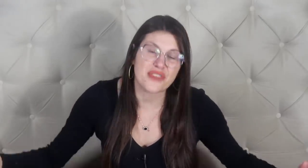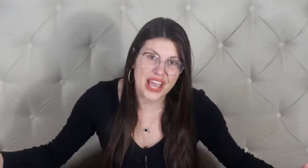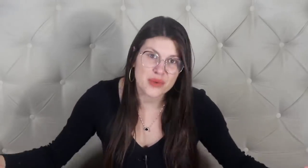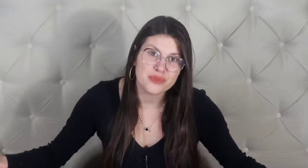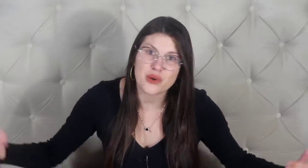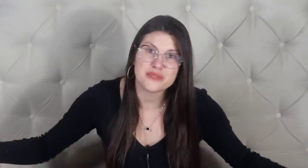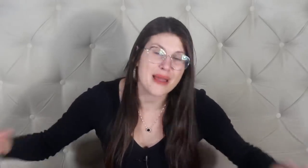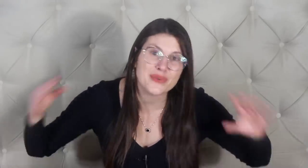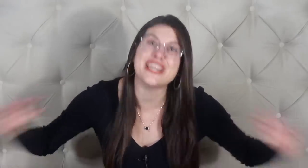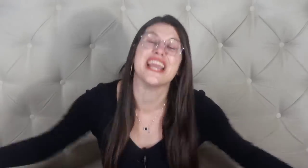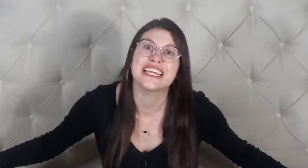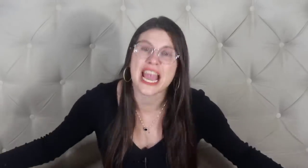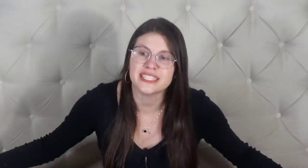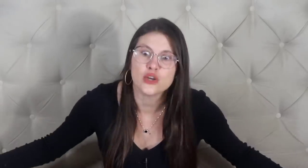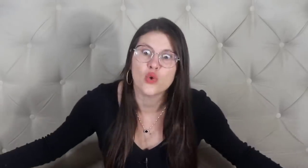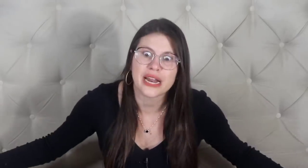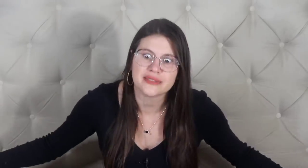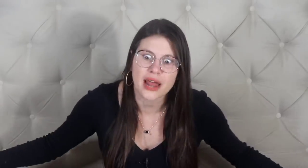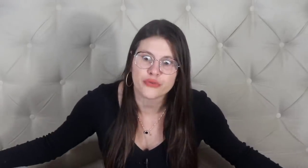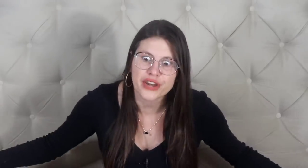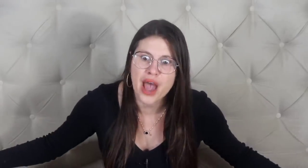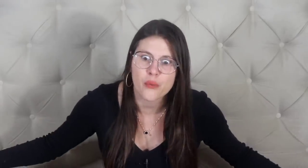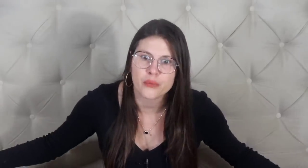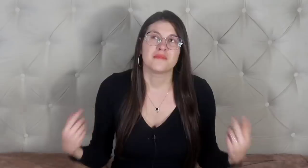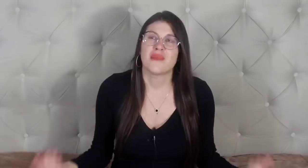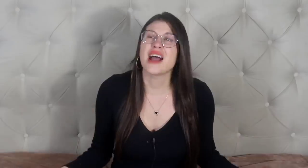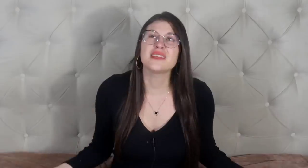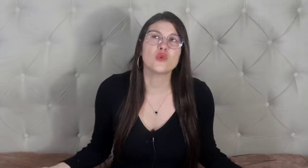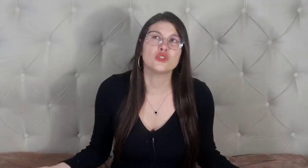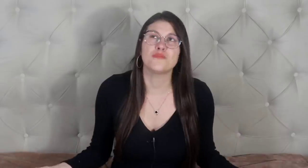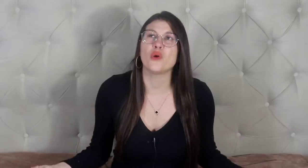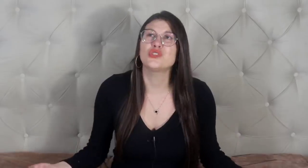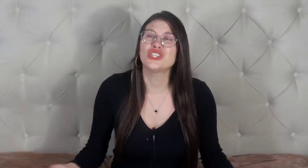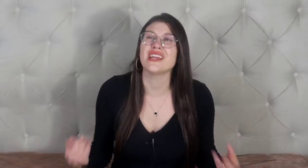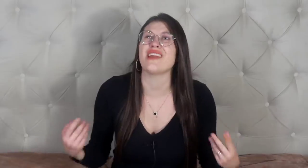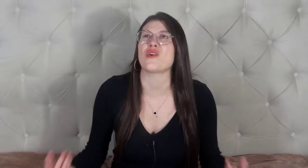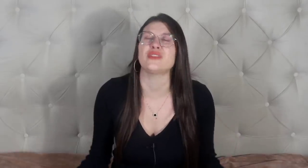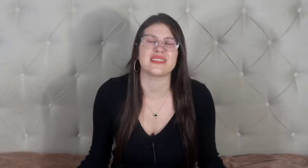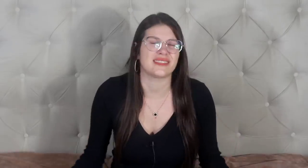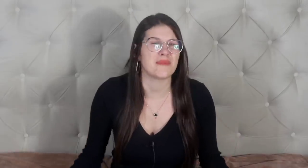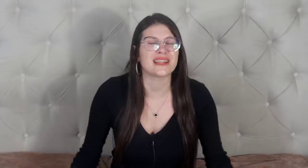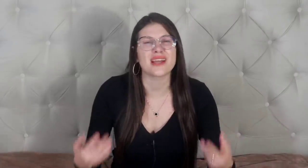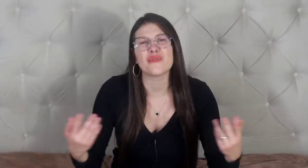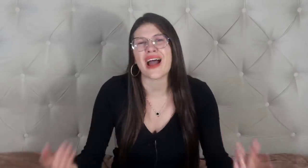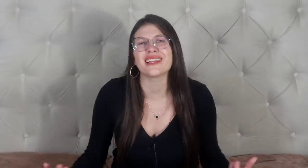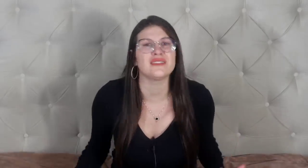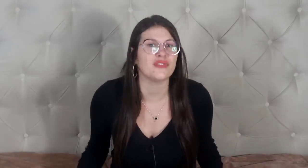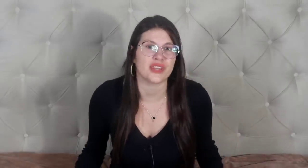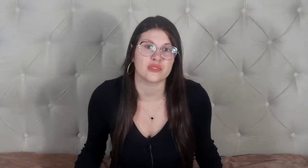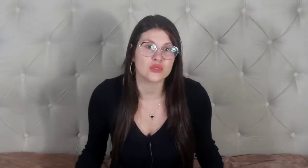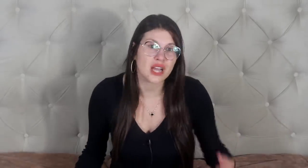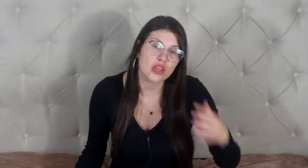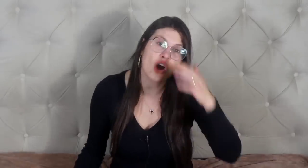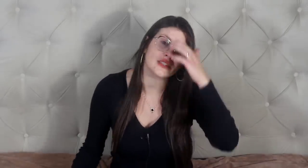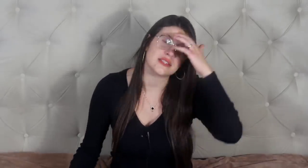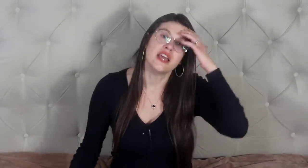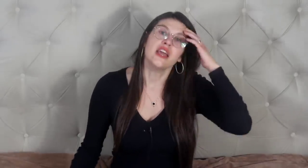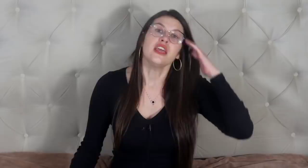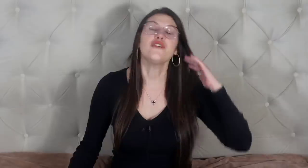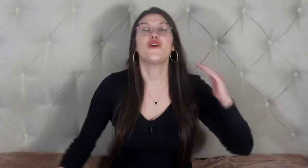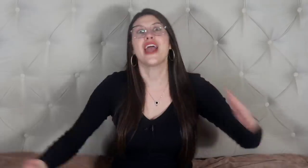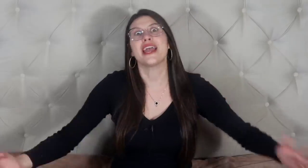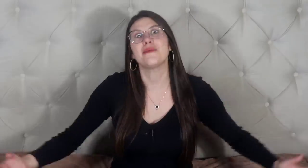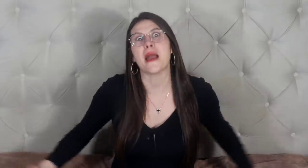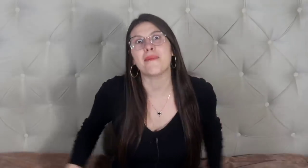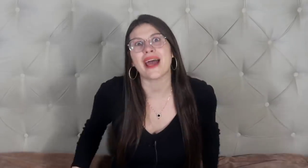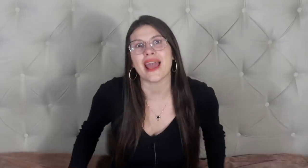abaixo, sem freio, e eu espero que ninguém segure eles lá no final. Mas algo de bom tinha que acontecer para salvar a quinta-feira dos canhotas.